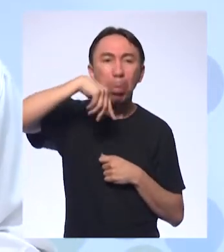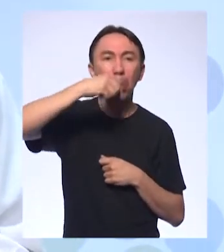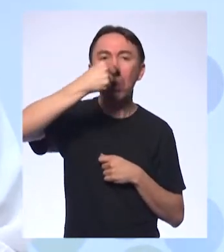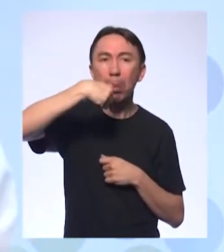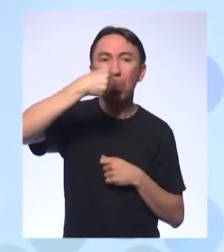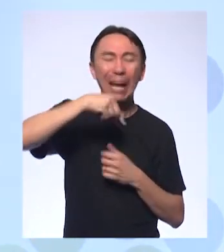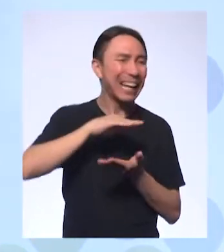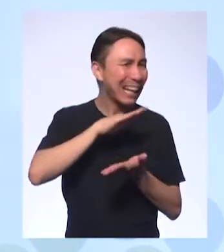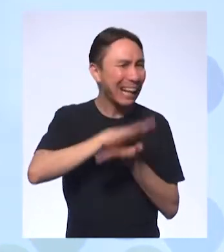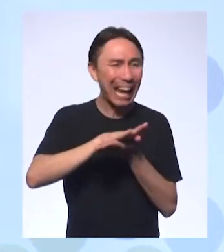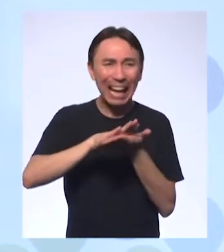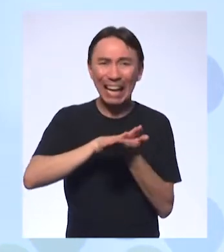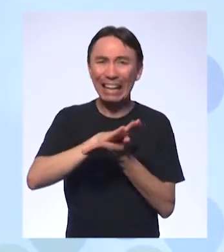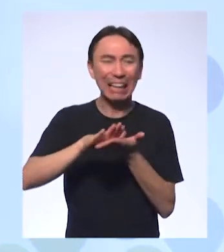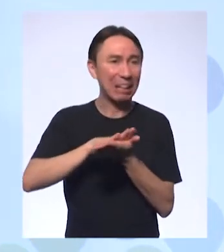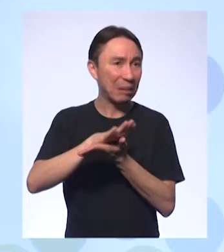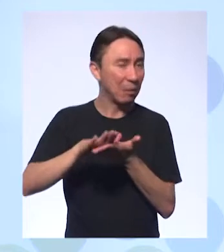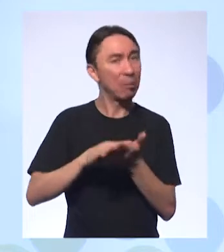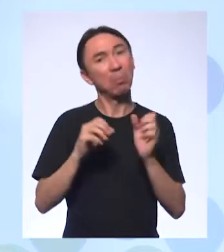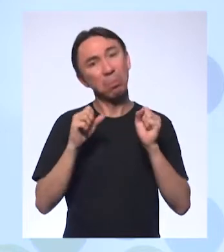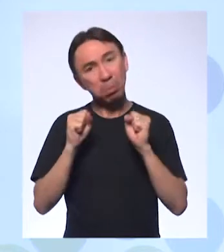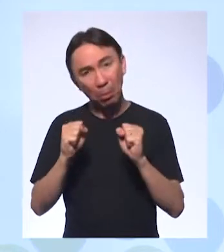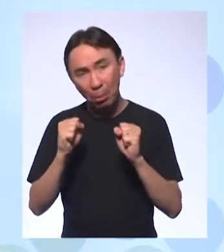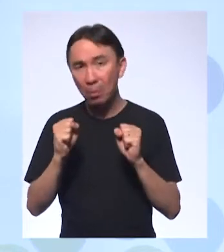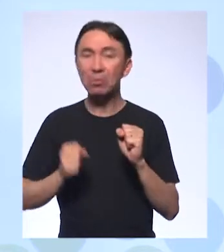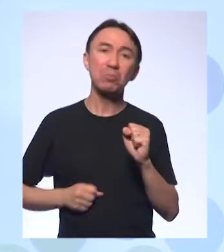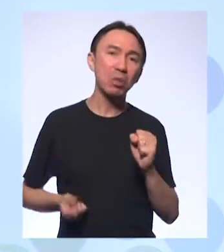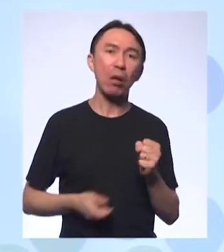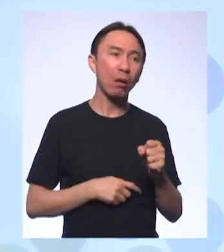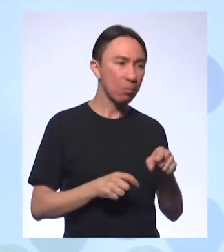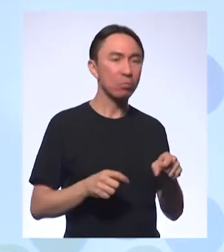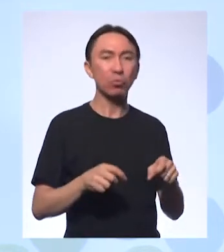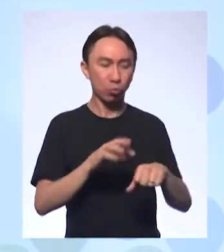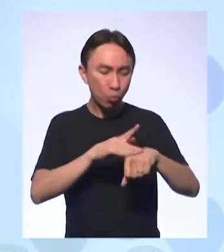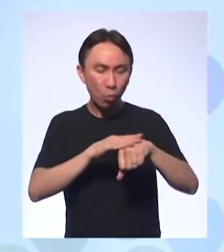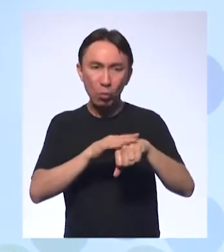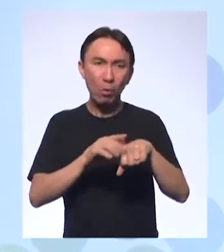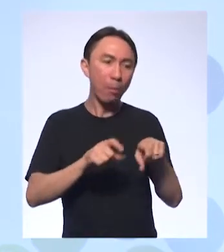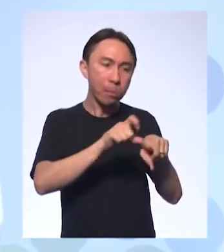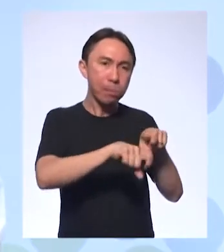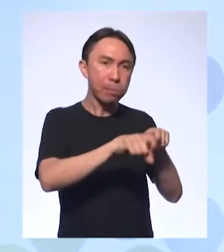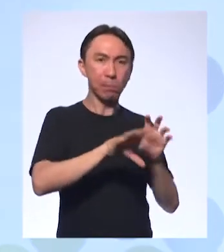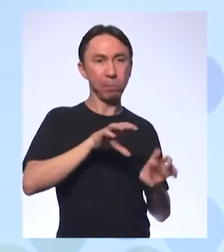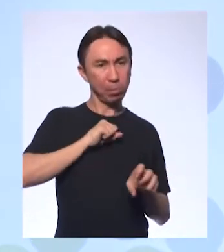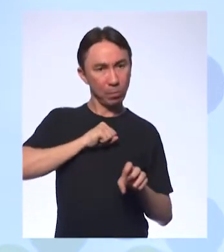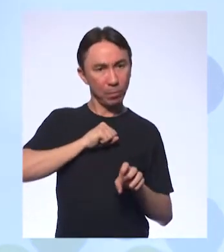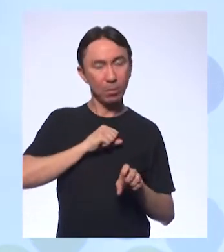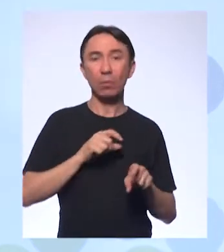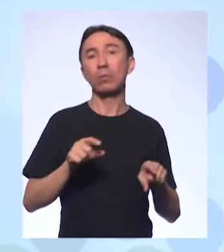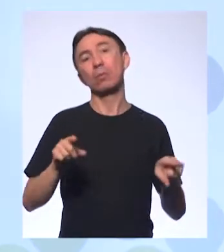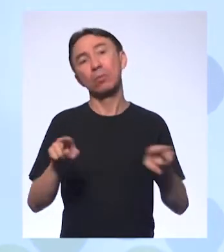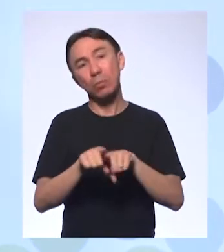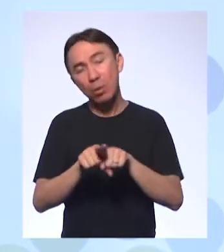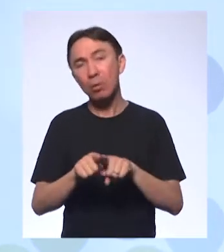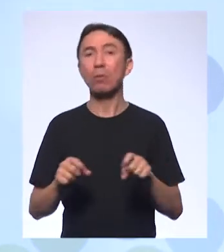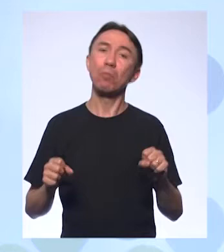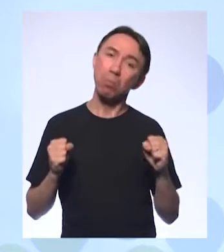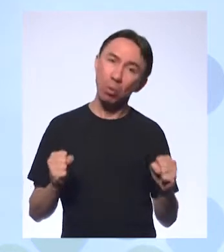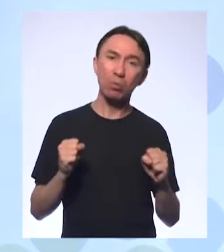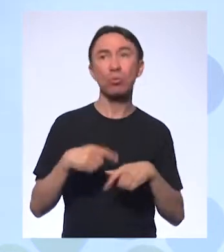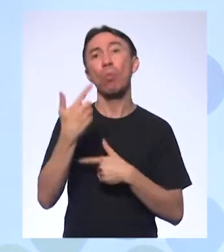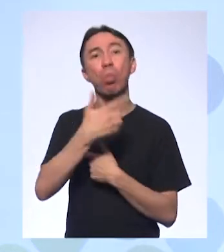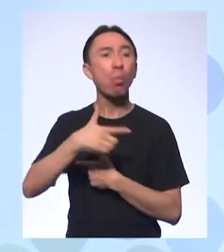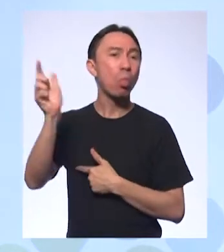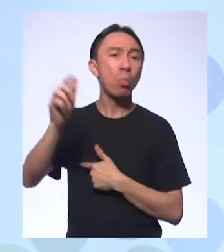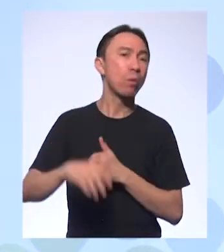Então, isso acontece com doenças que não são sexualmente transmissíveis e acontece com doenças sexualmente transmissíveis também.